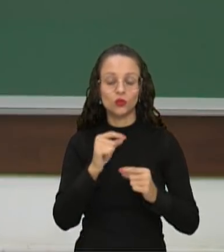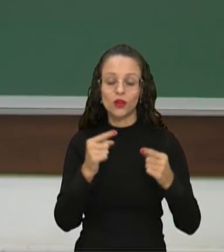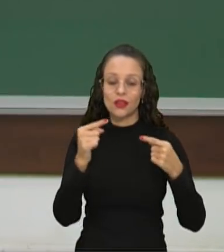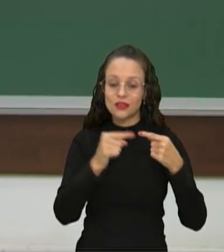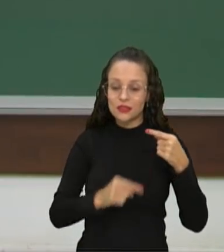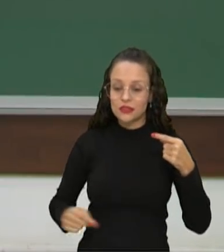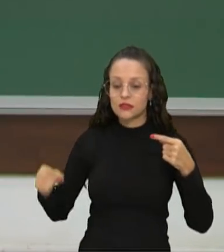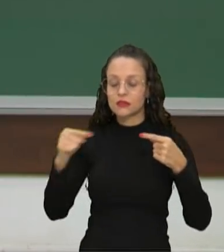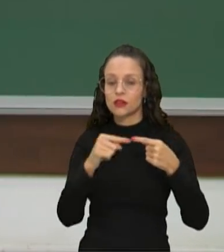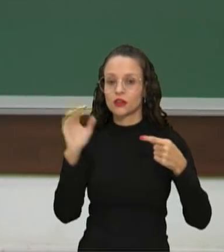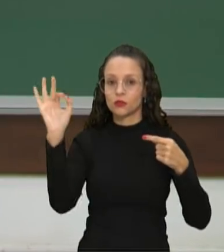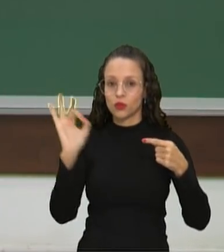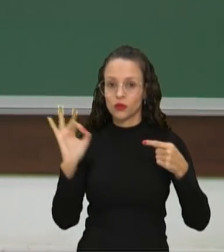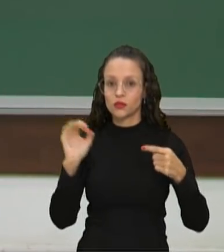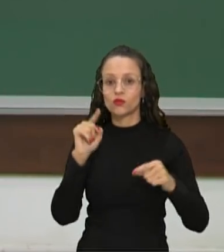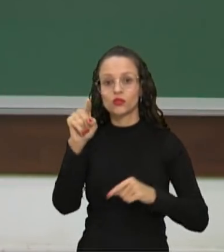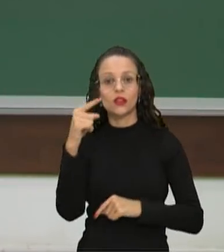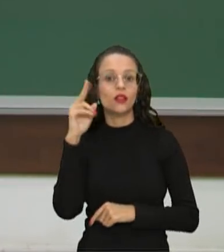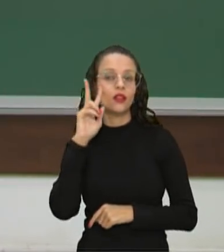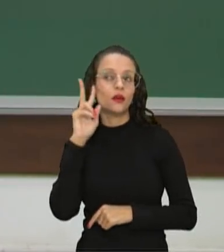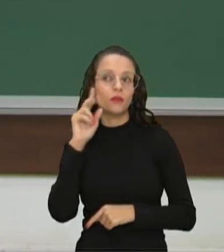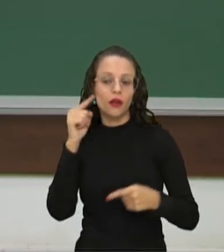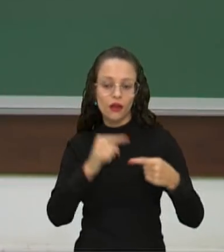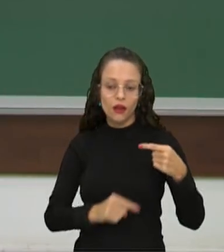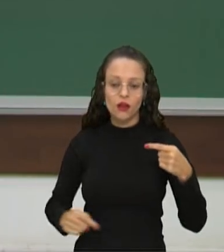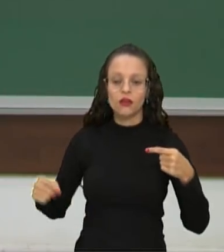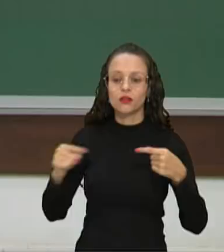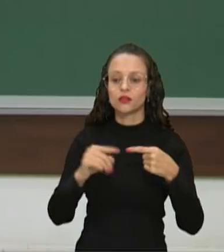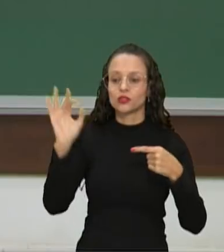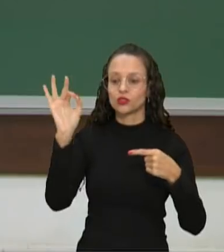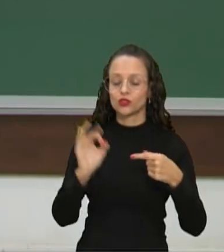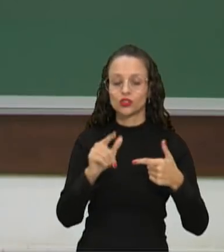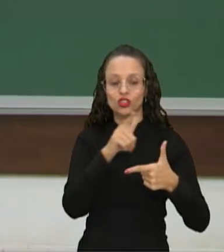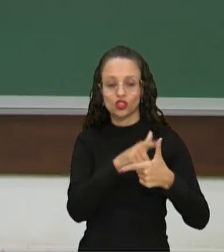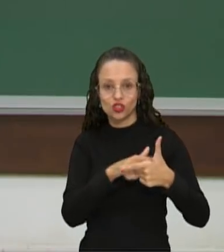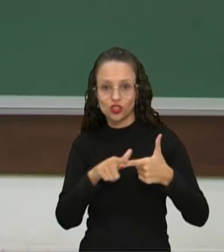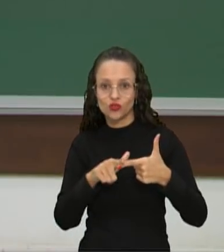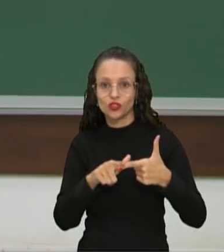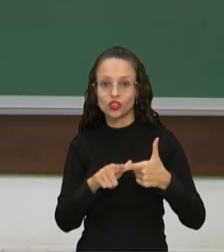recombinação e você tem que lembrar de que essa taxa você tem que dividir pelos 2